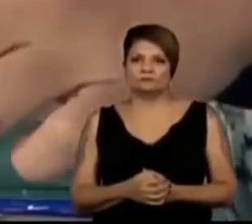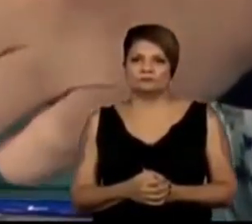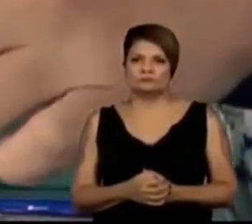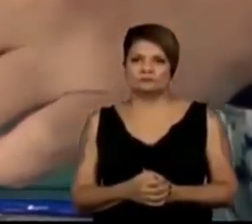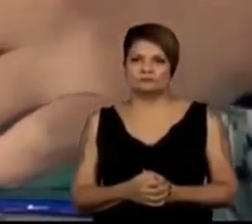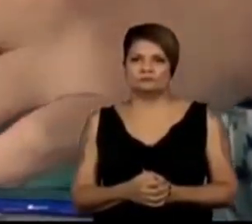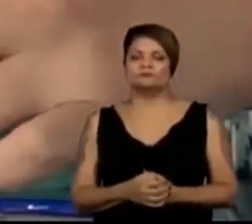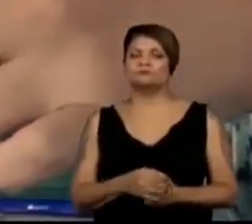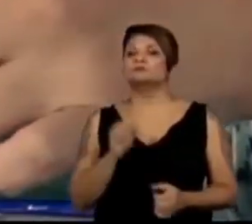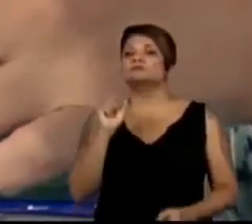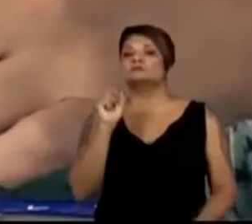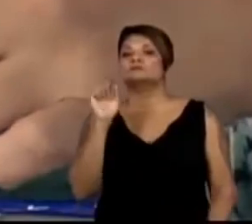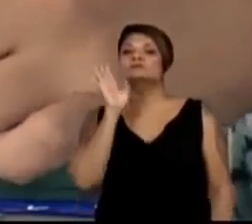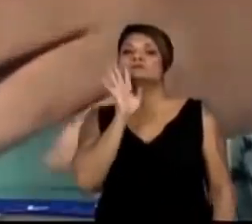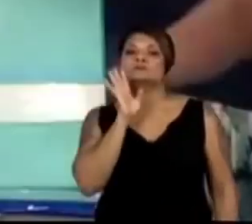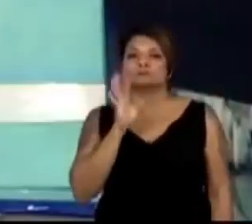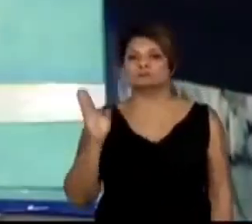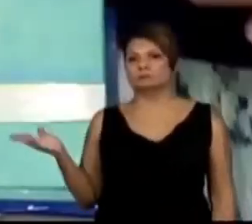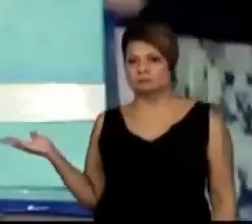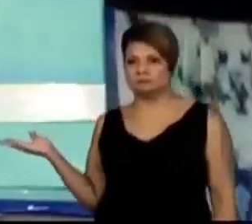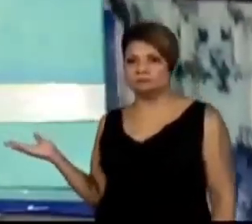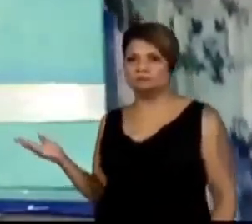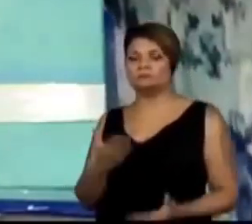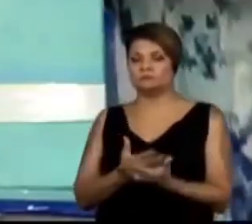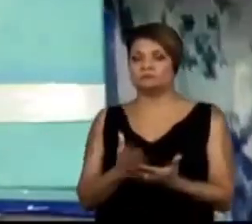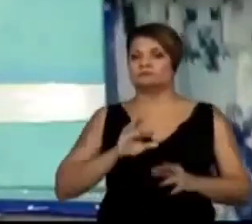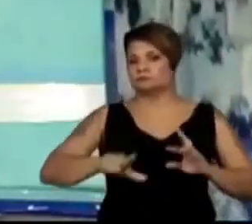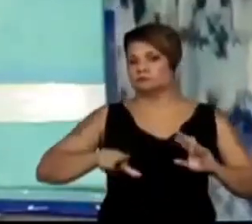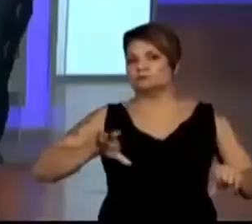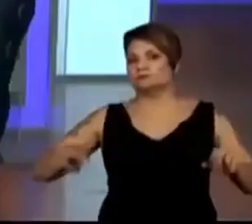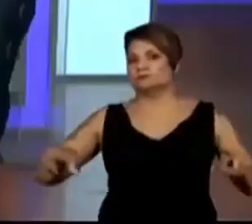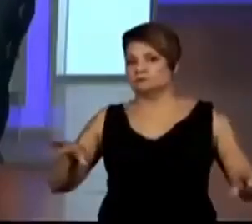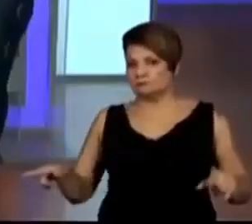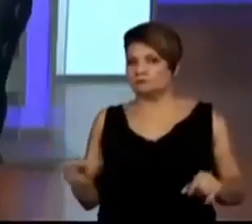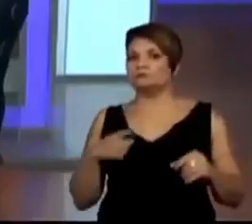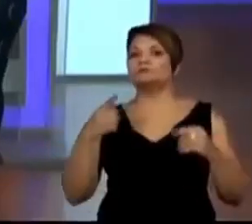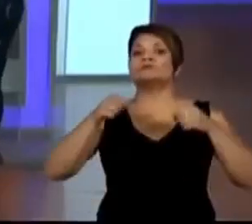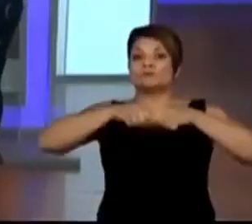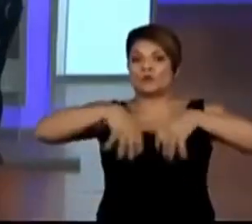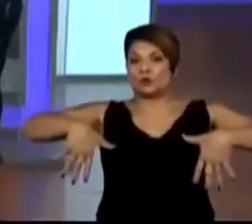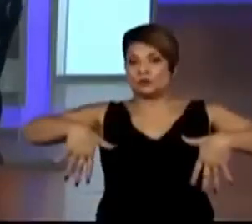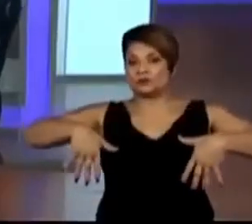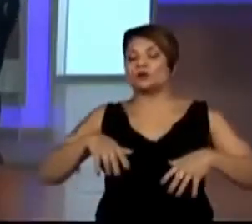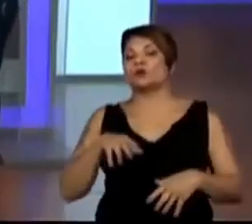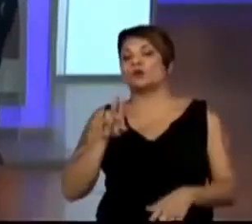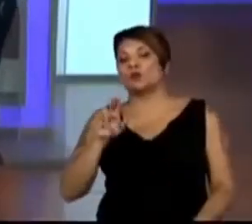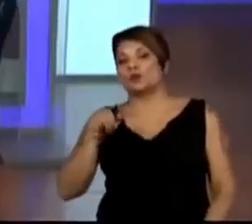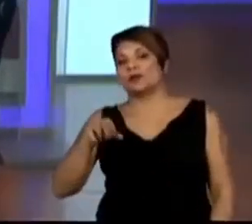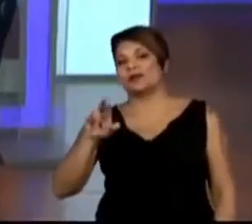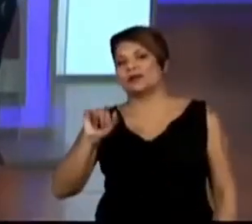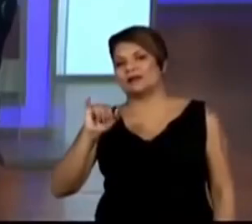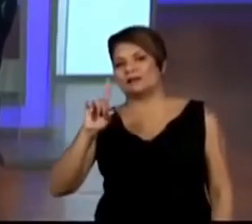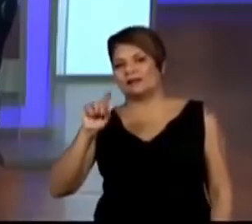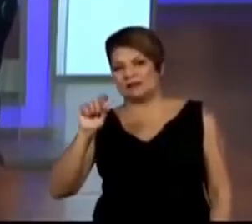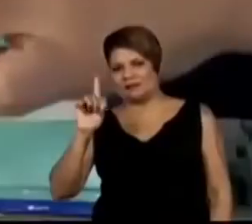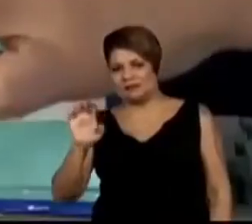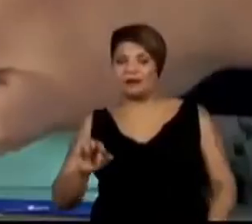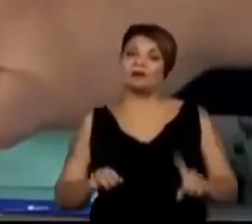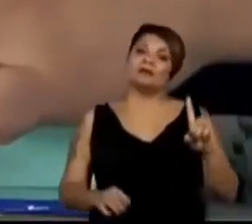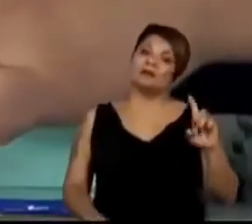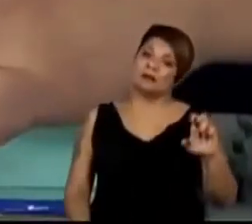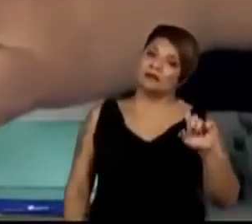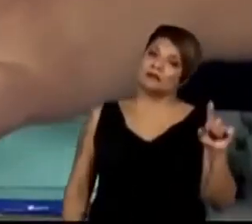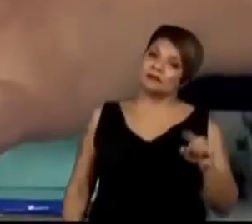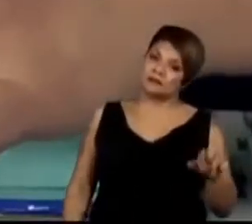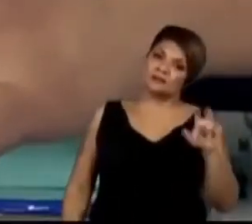E o que é bacana disso daqui? Que a gente começa a diferenciar quando a gente fala para vocês na decomposição, a unidade e a dezena. Eu vou somar tudo junto,